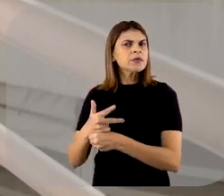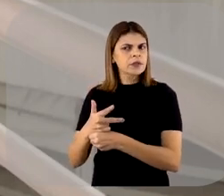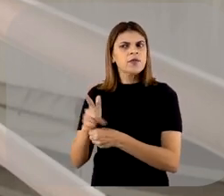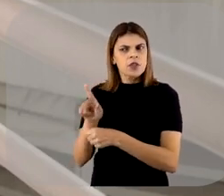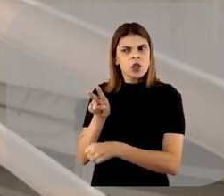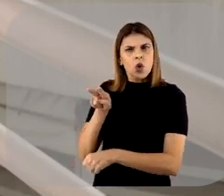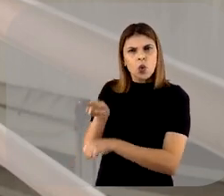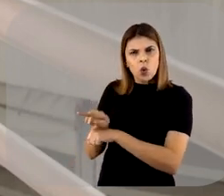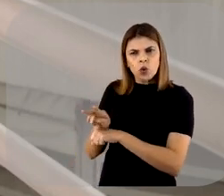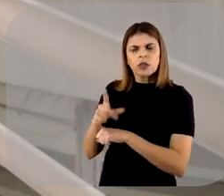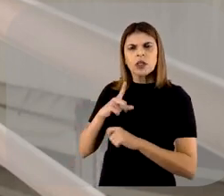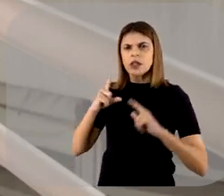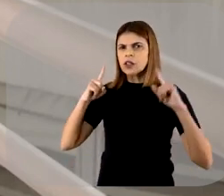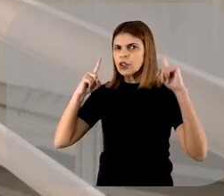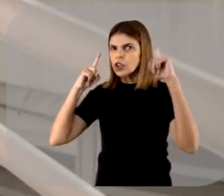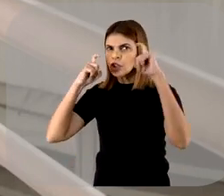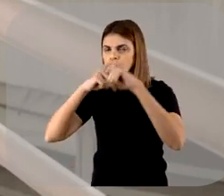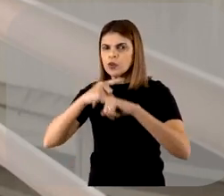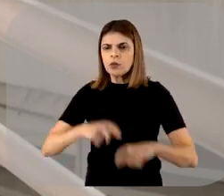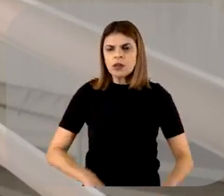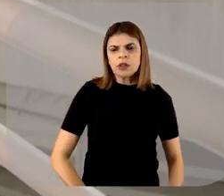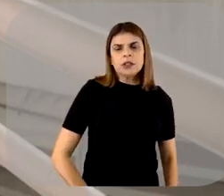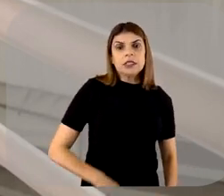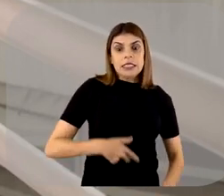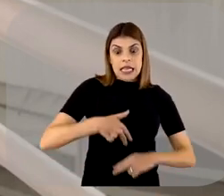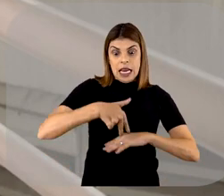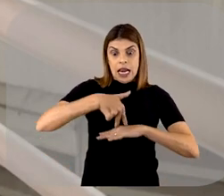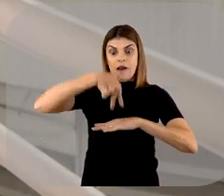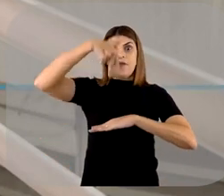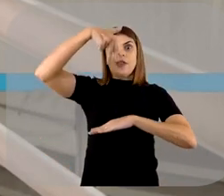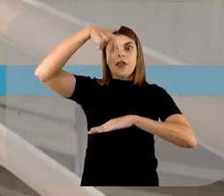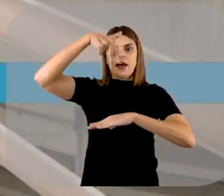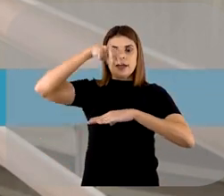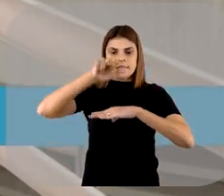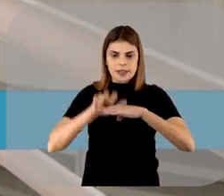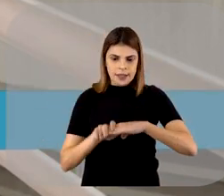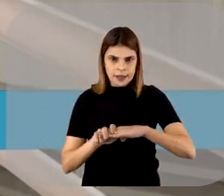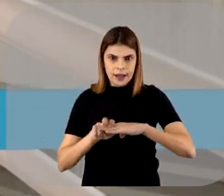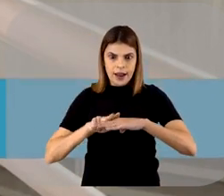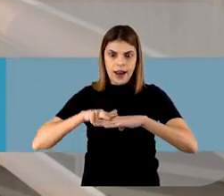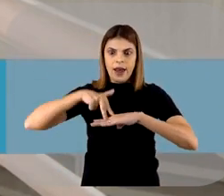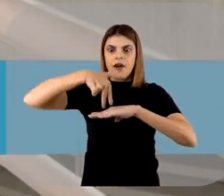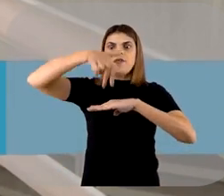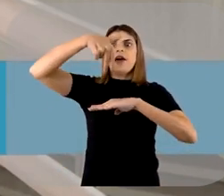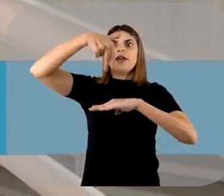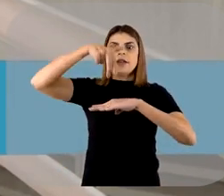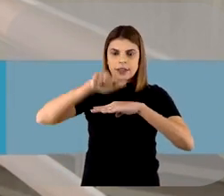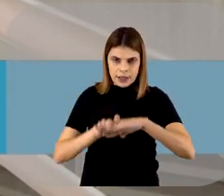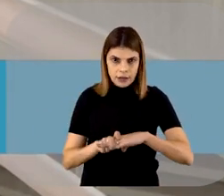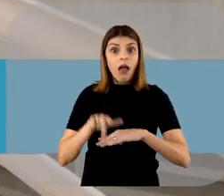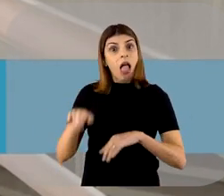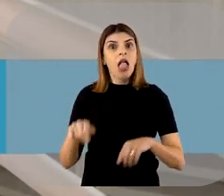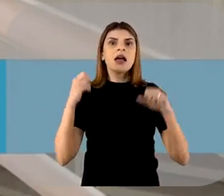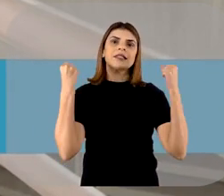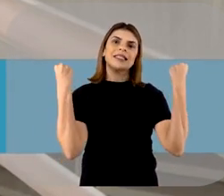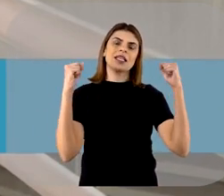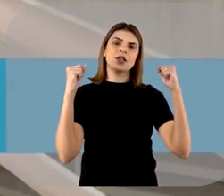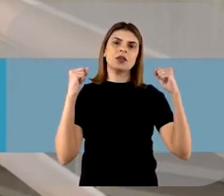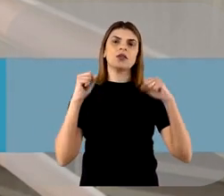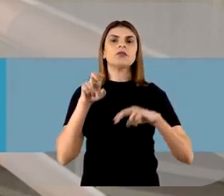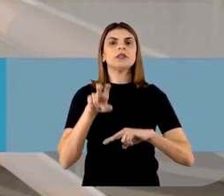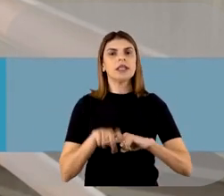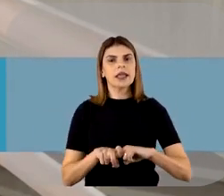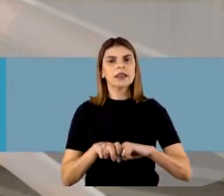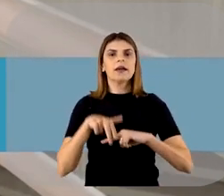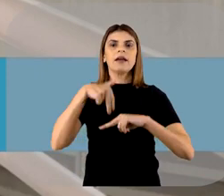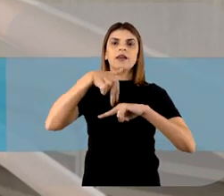idosa que você cuida com dificuldades de levantar e sentar de uma cadeira? E isso pode ser um grande exercício. A